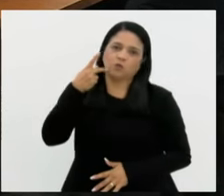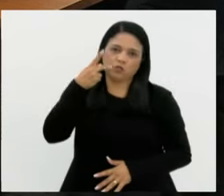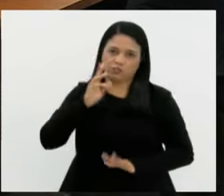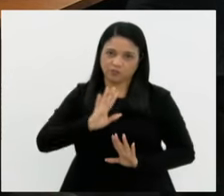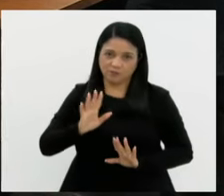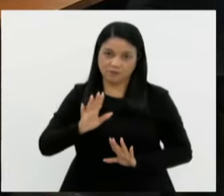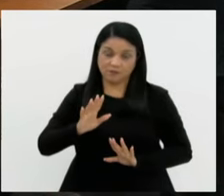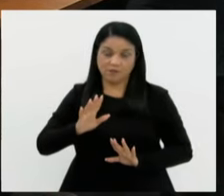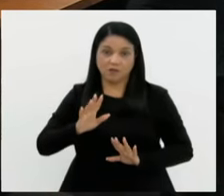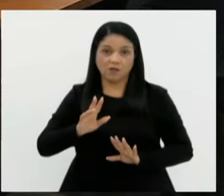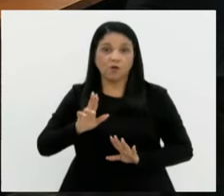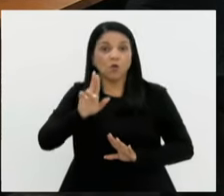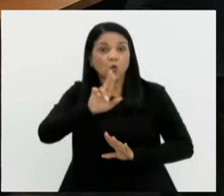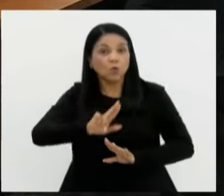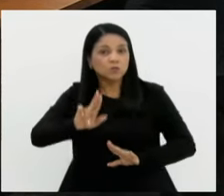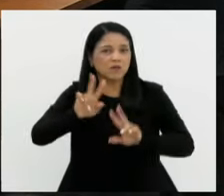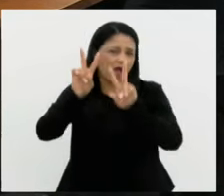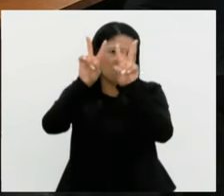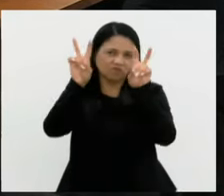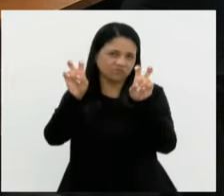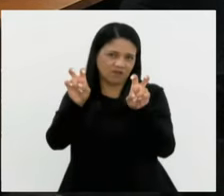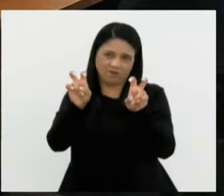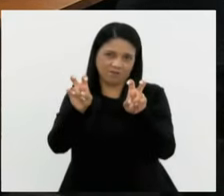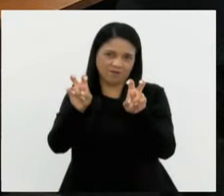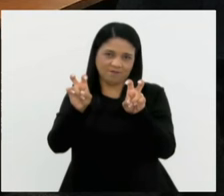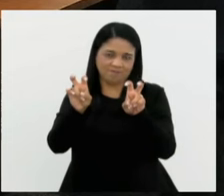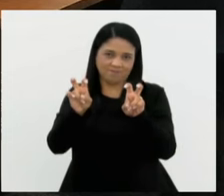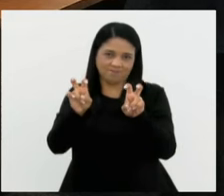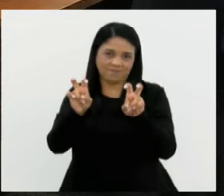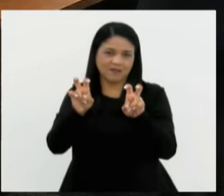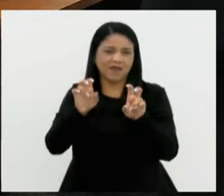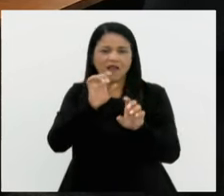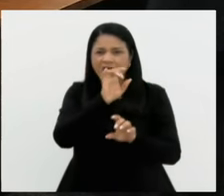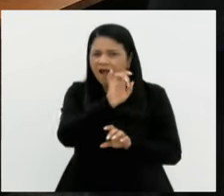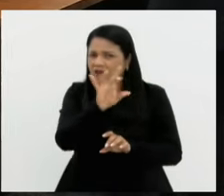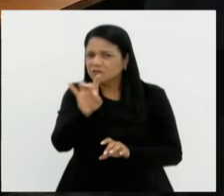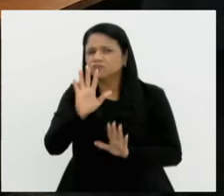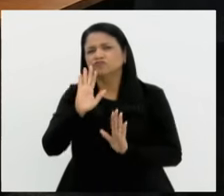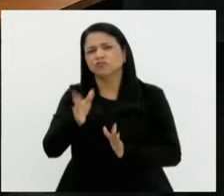uma matéria que é cara a todos e todos têm o seu discurso.